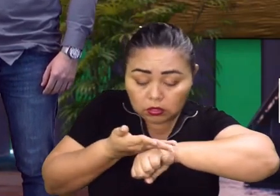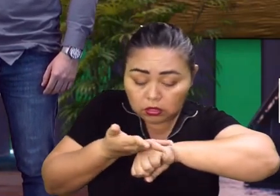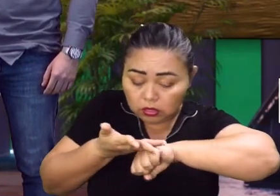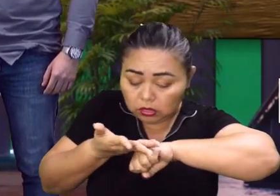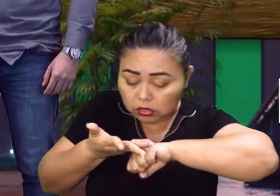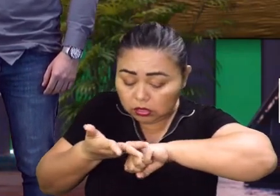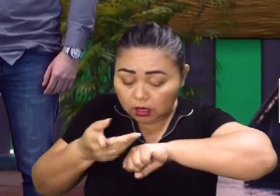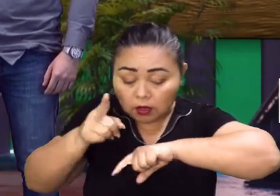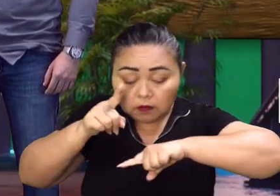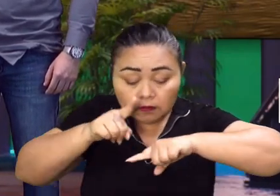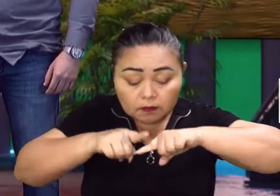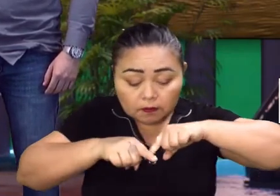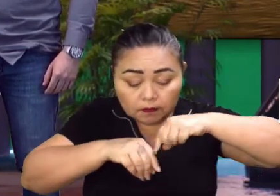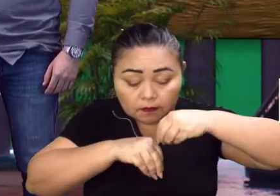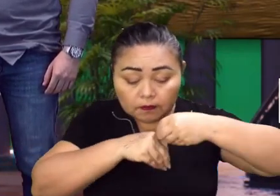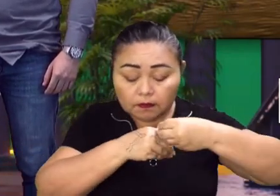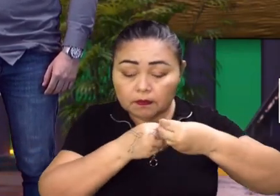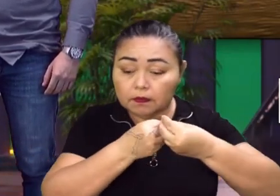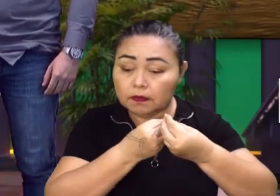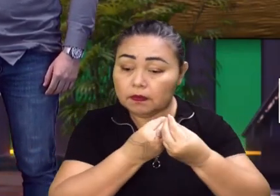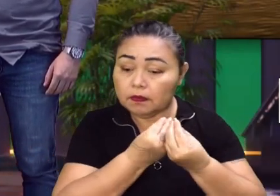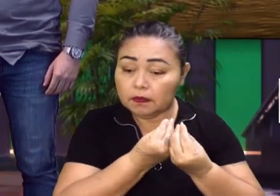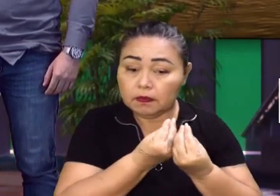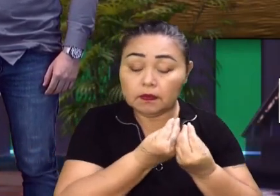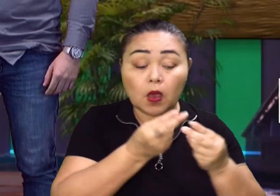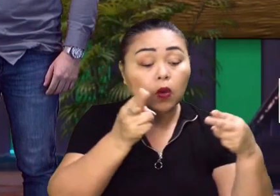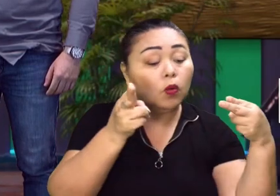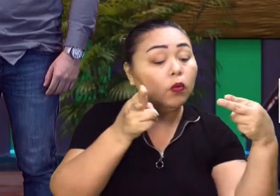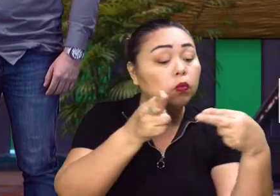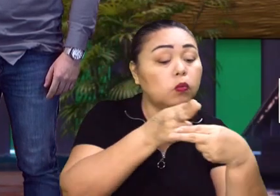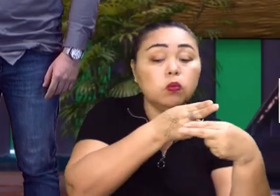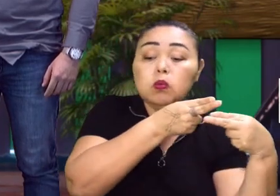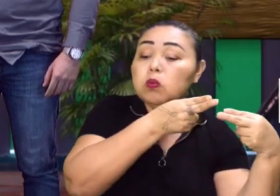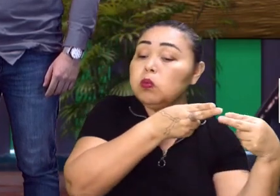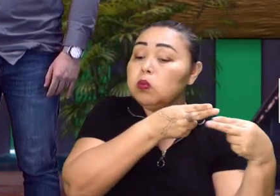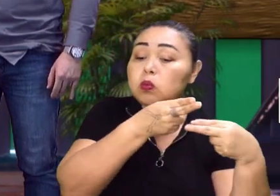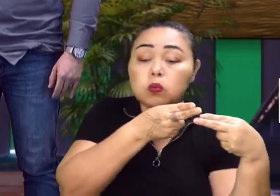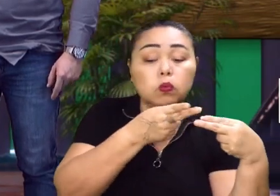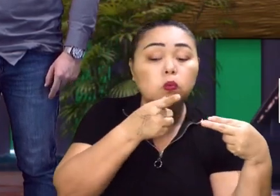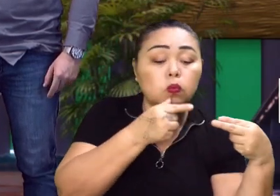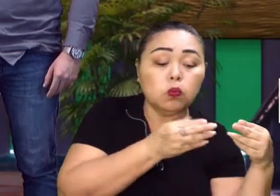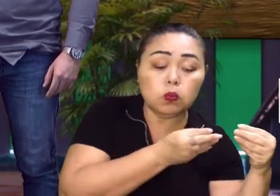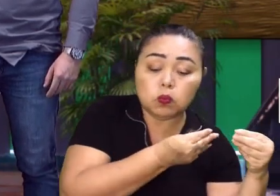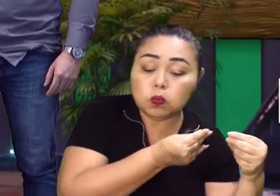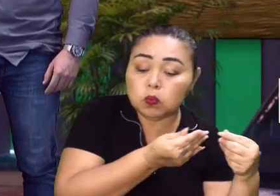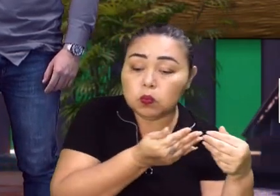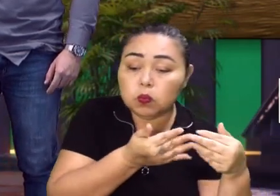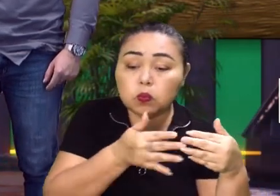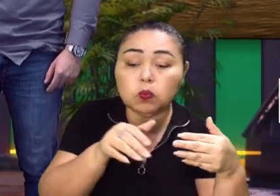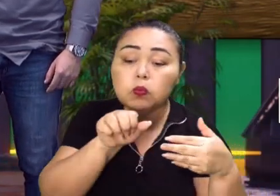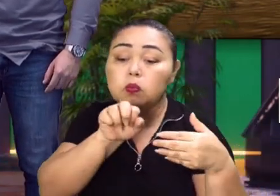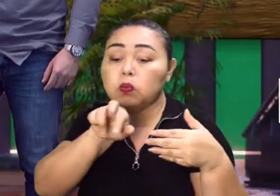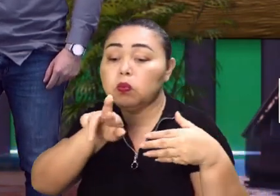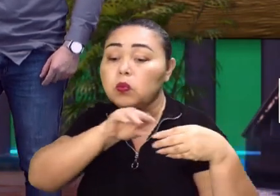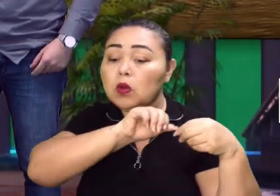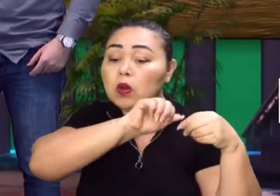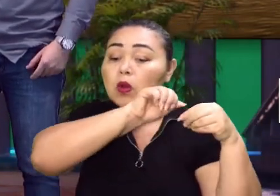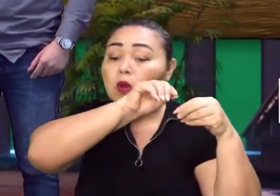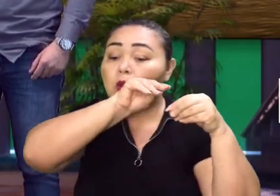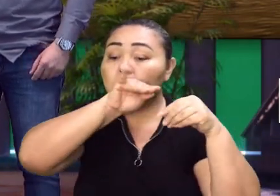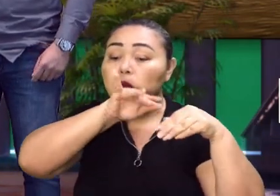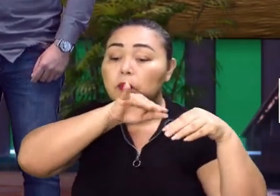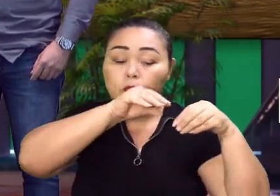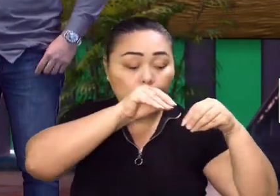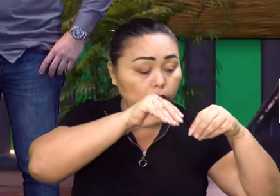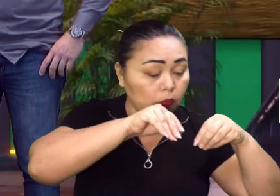esse material é transportado pelo vento pela água pelo ar de um lugar